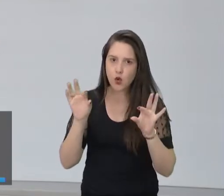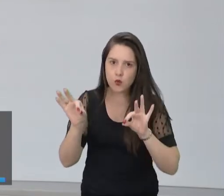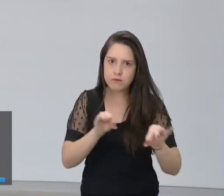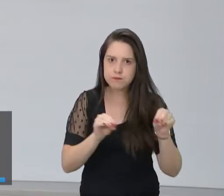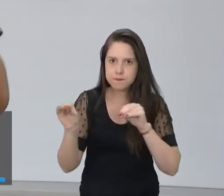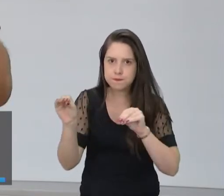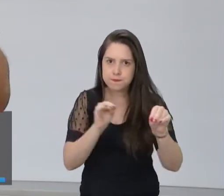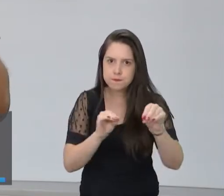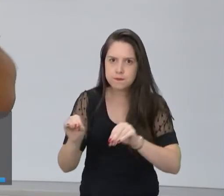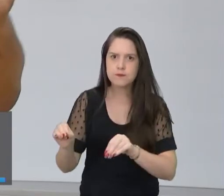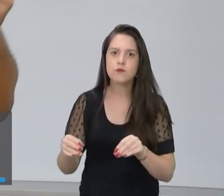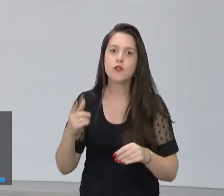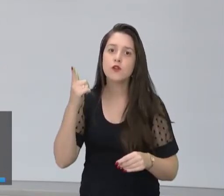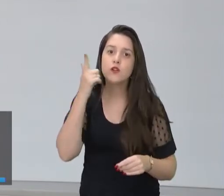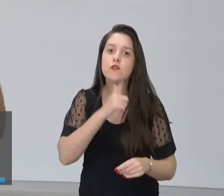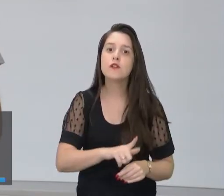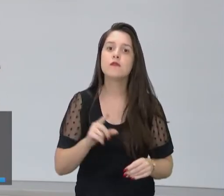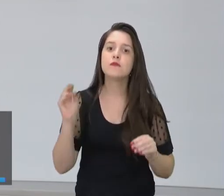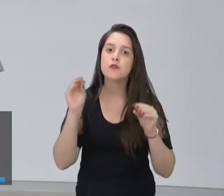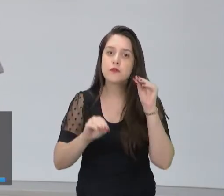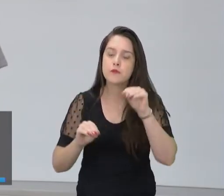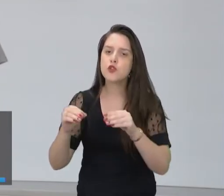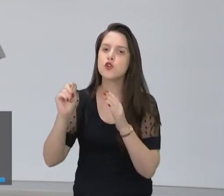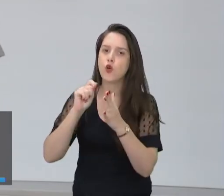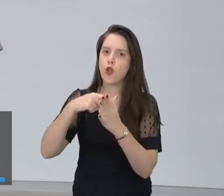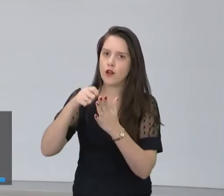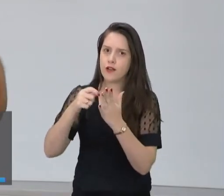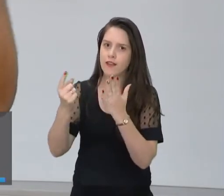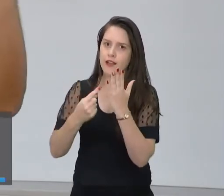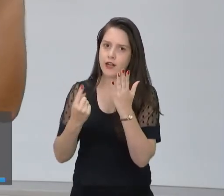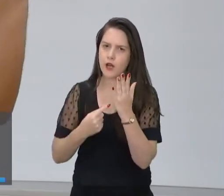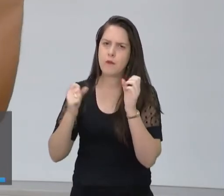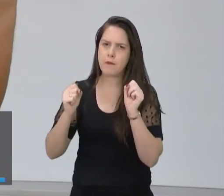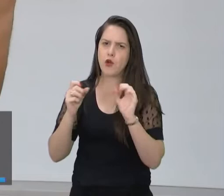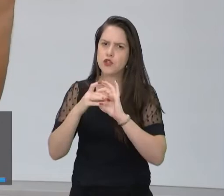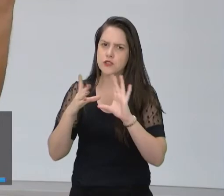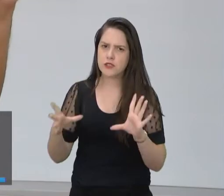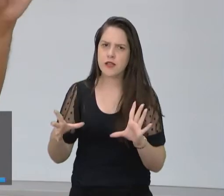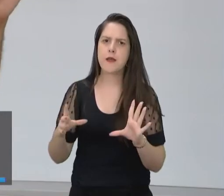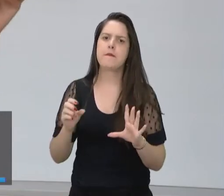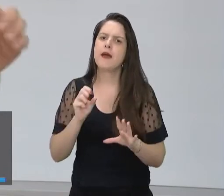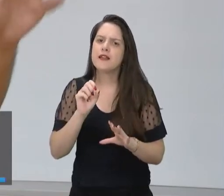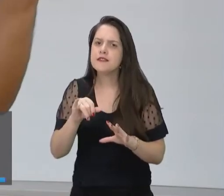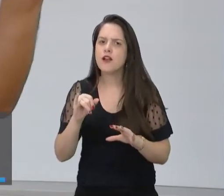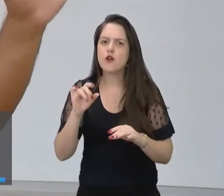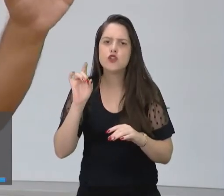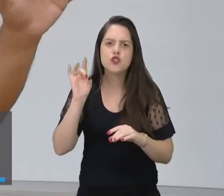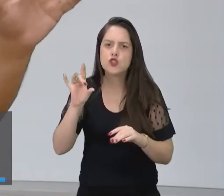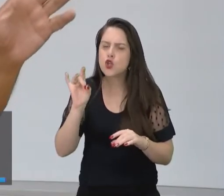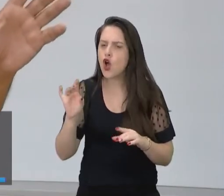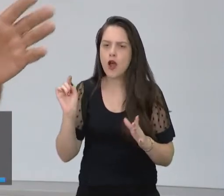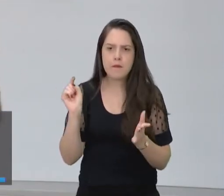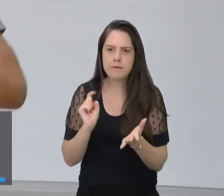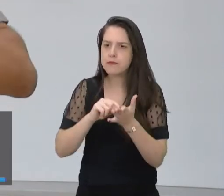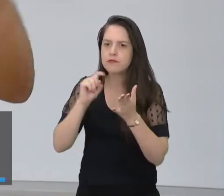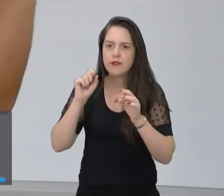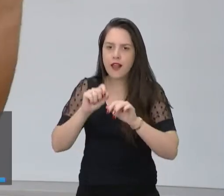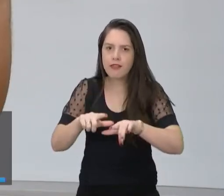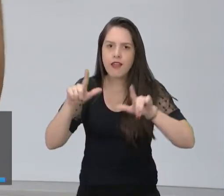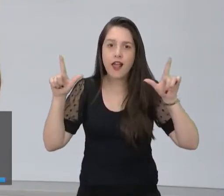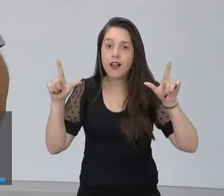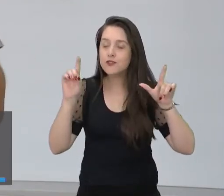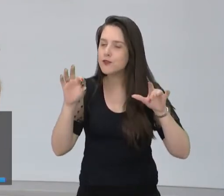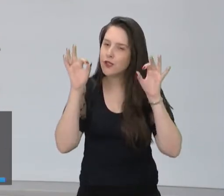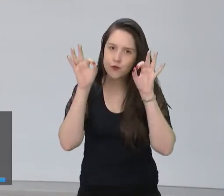consegue imprimir e você pode colocar no seu caderno também escrito à mão e tirar print da tela também, gente. Dá um pause aí na tela e dá